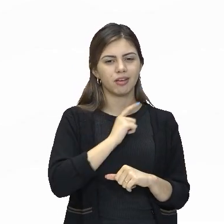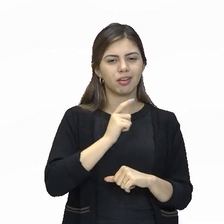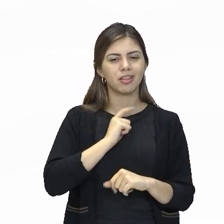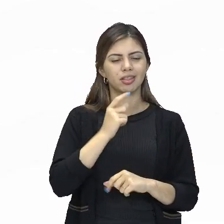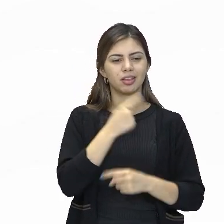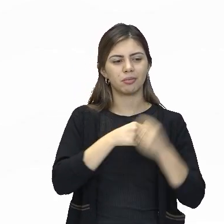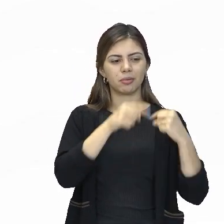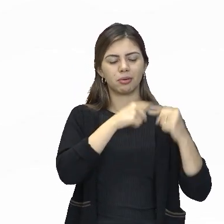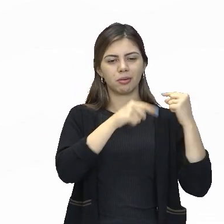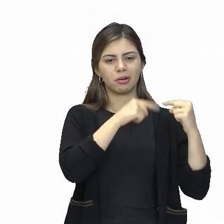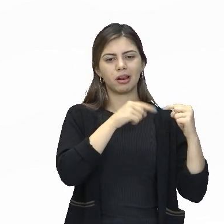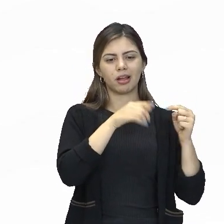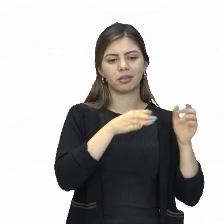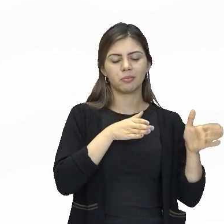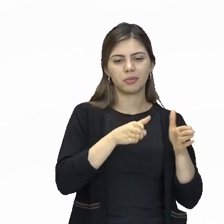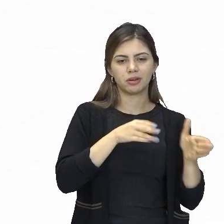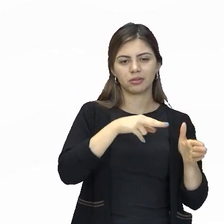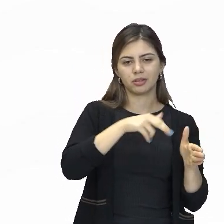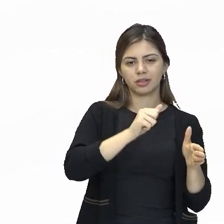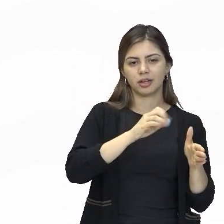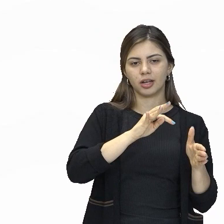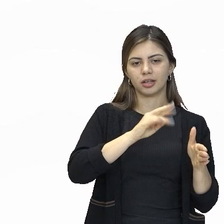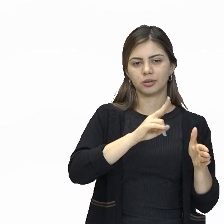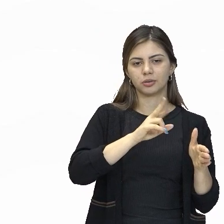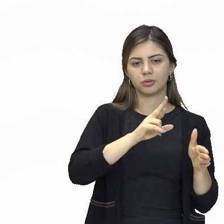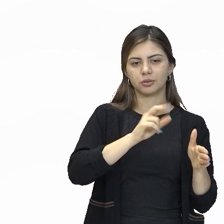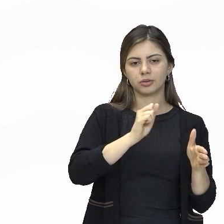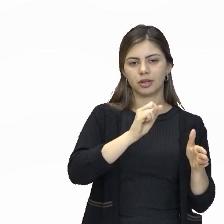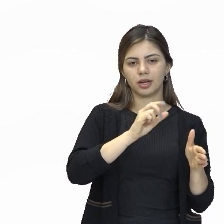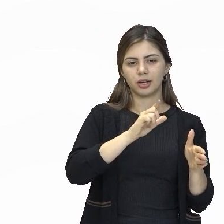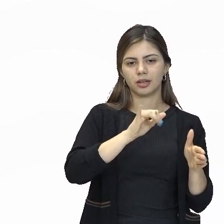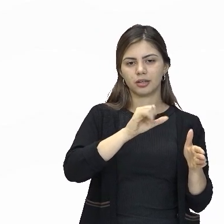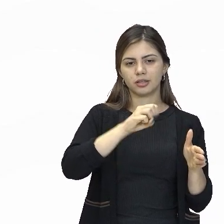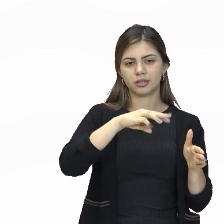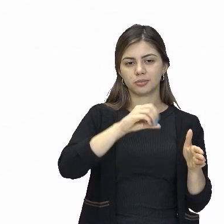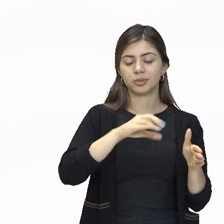do naturalismo. Verifiquem aí que é uma transição, então